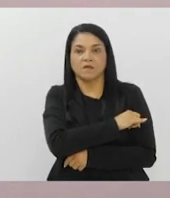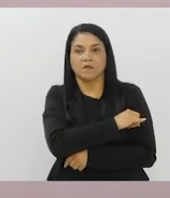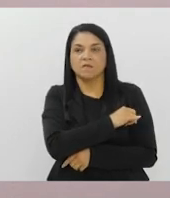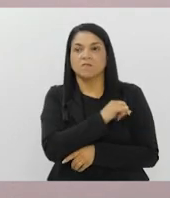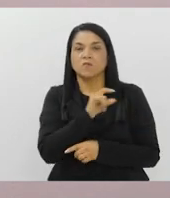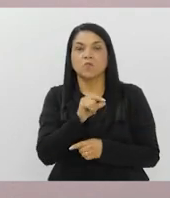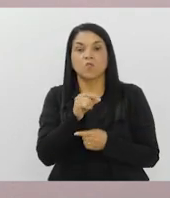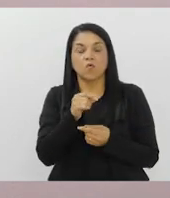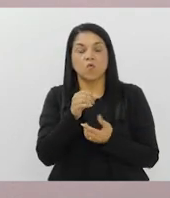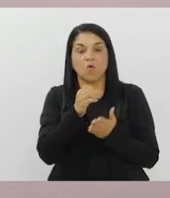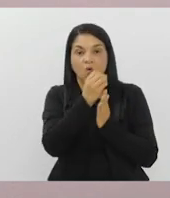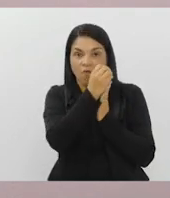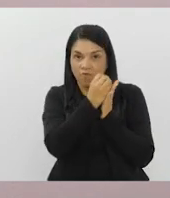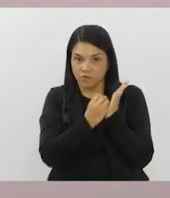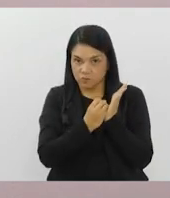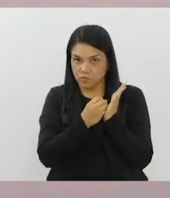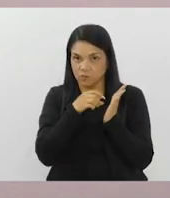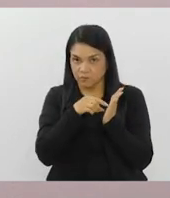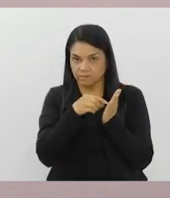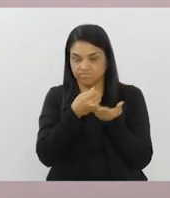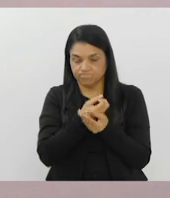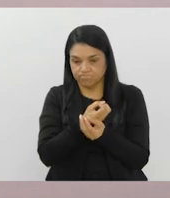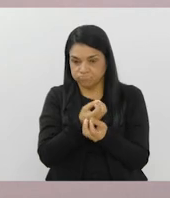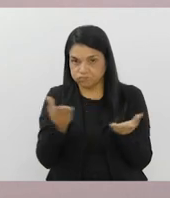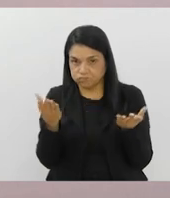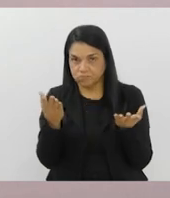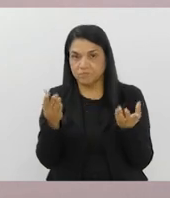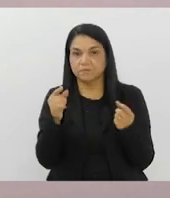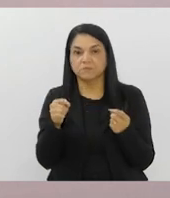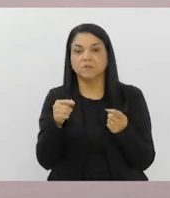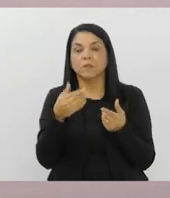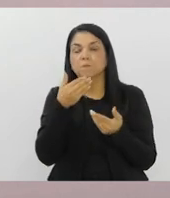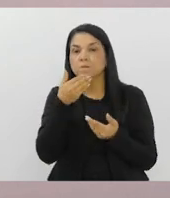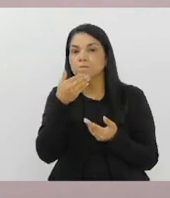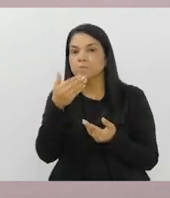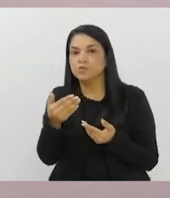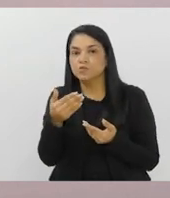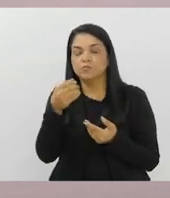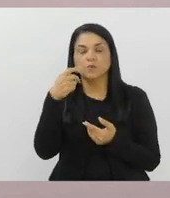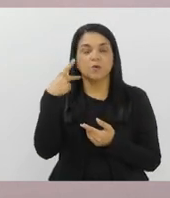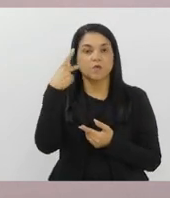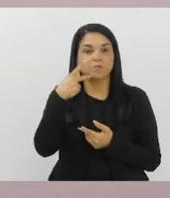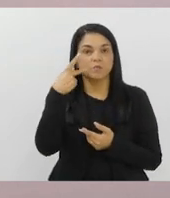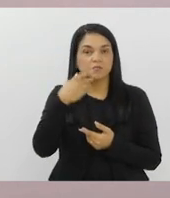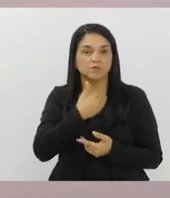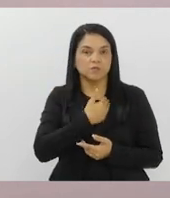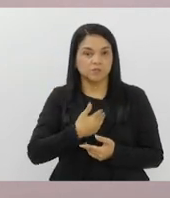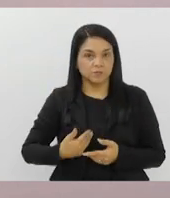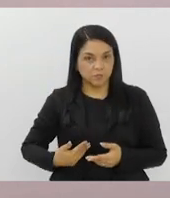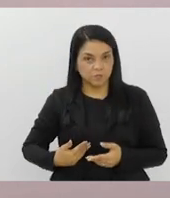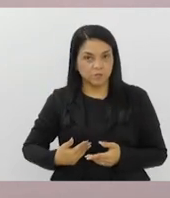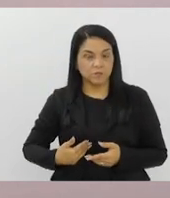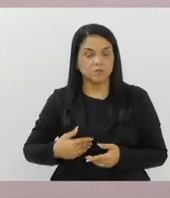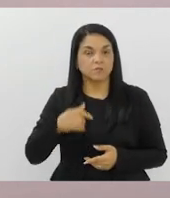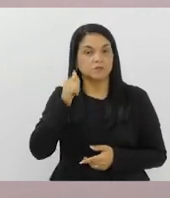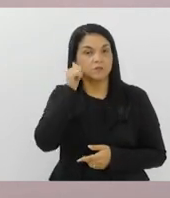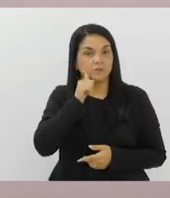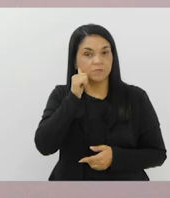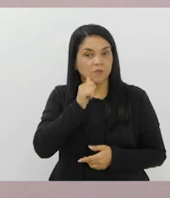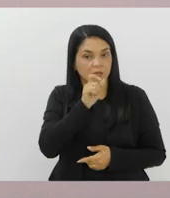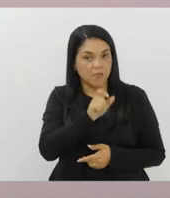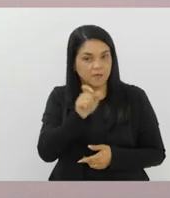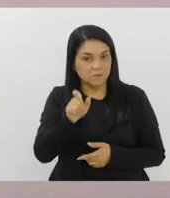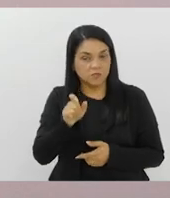um ofício solicitando qual seria a política pública para as mulheres naquela cidade. A